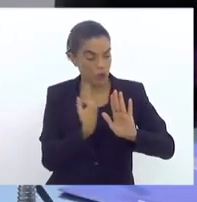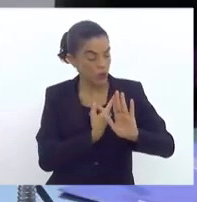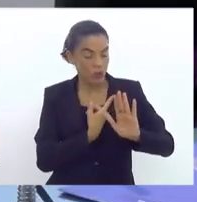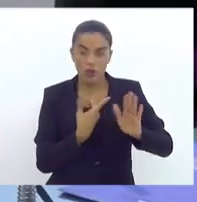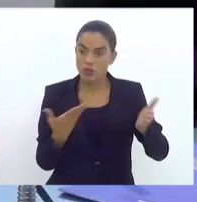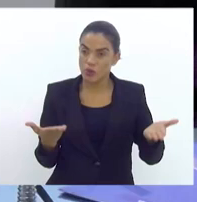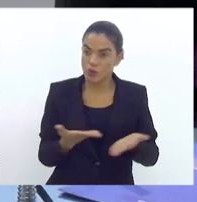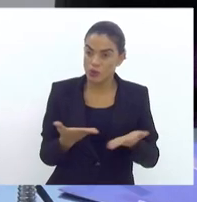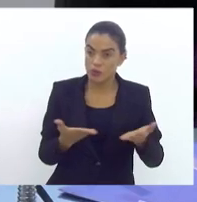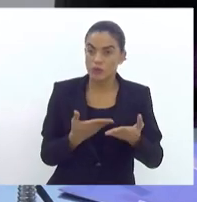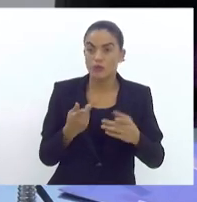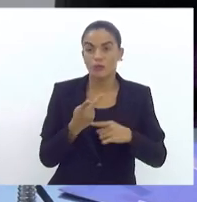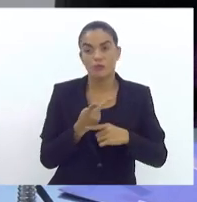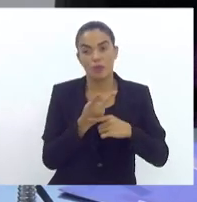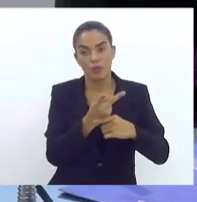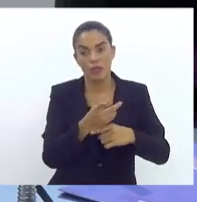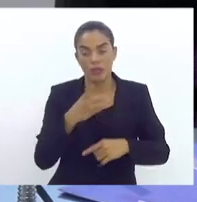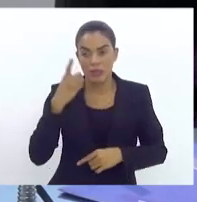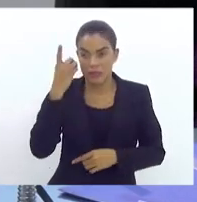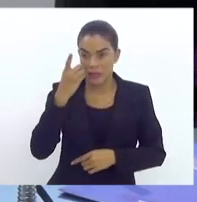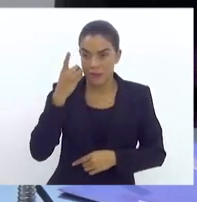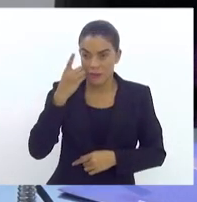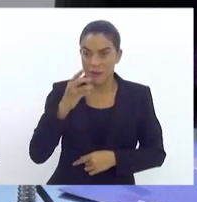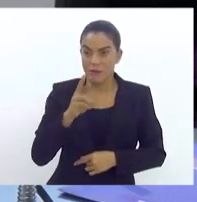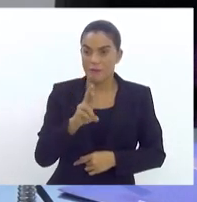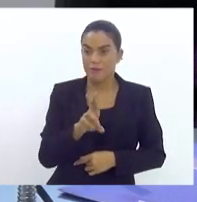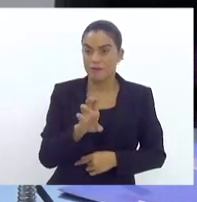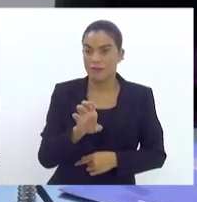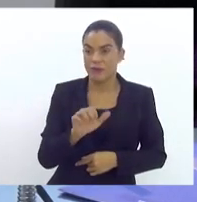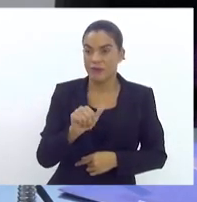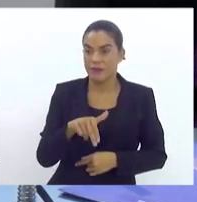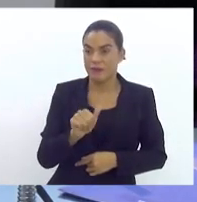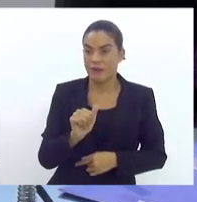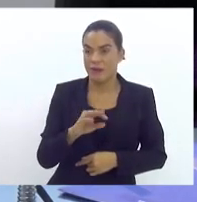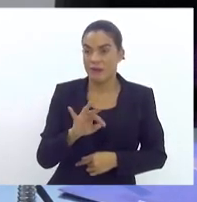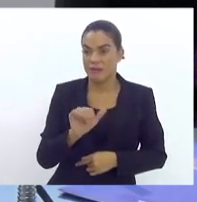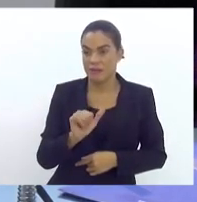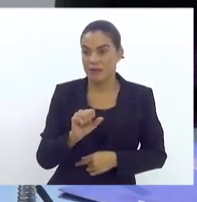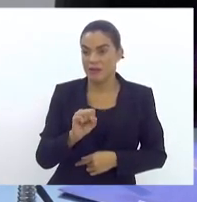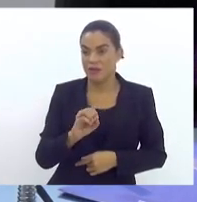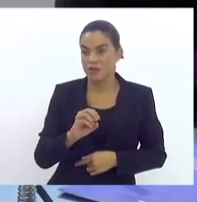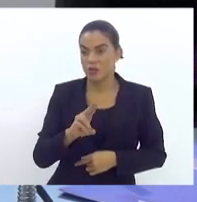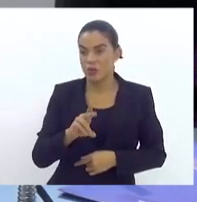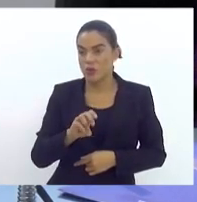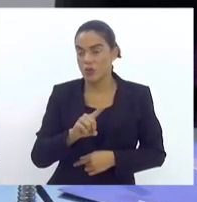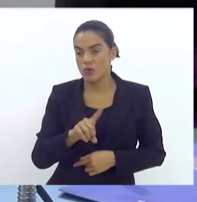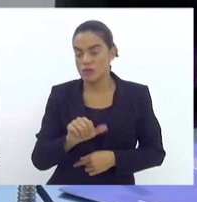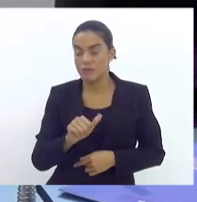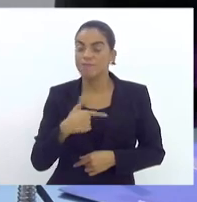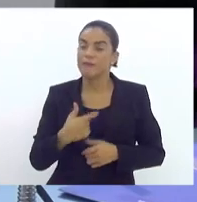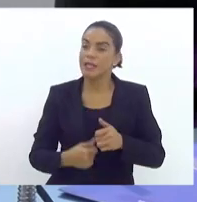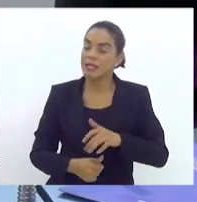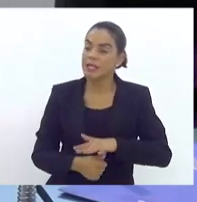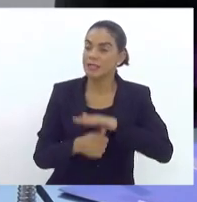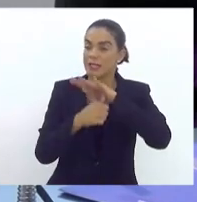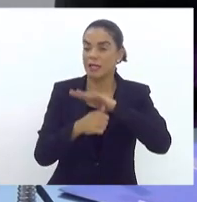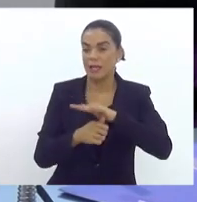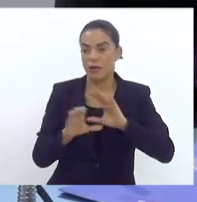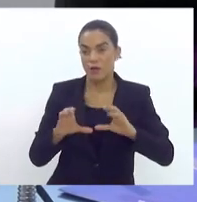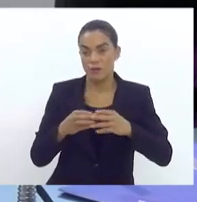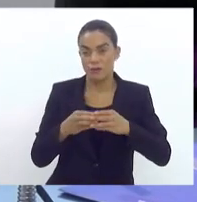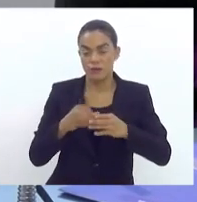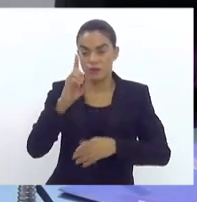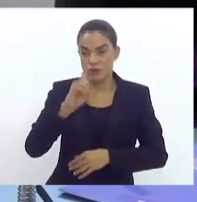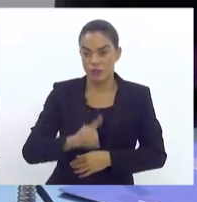mesmo procurassemos a deputada Renata Souza que presídio a comissão de direitos da mulher acho